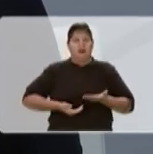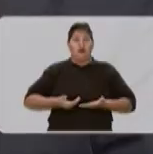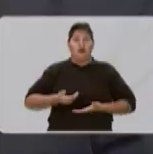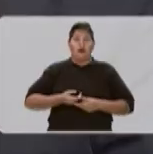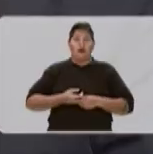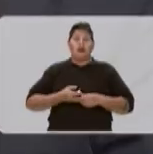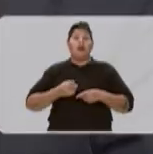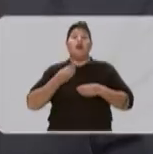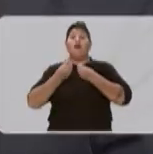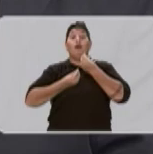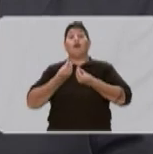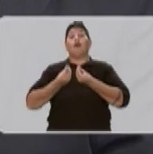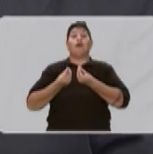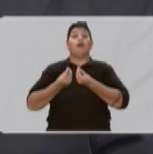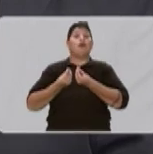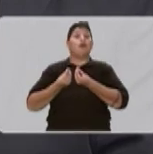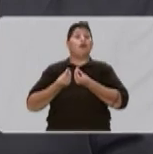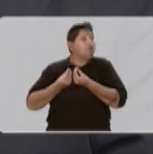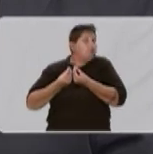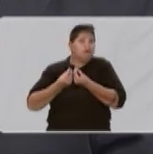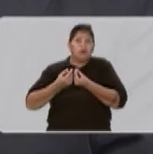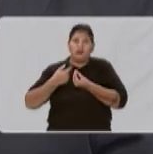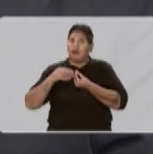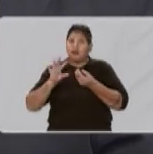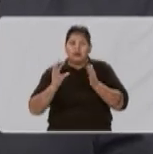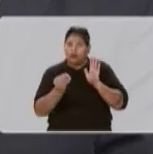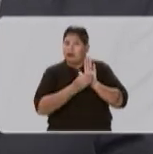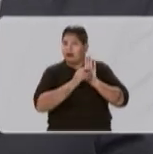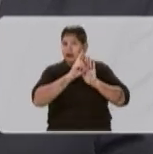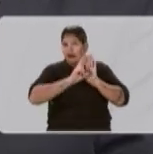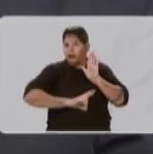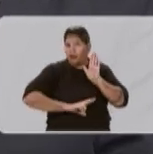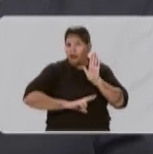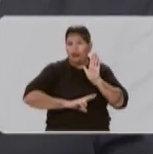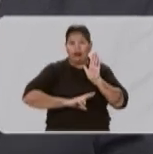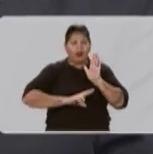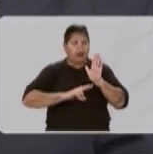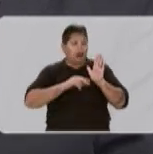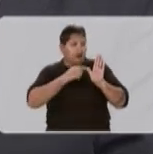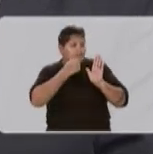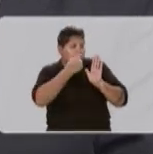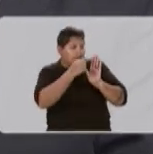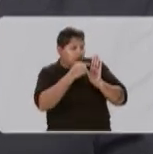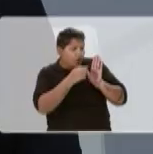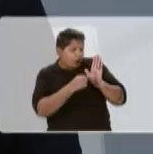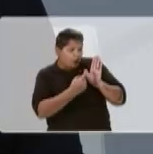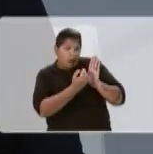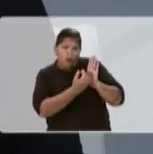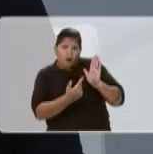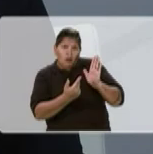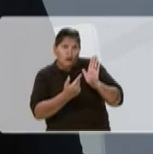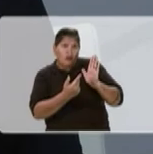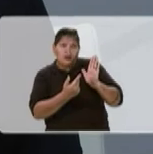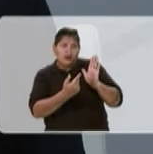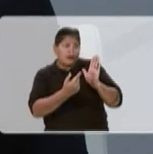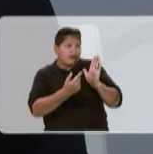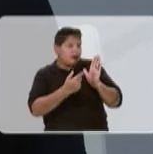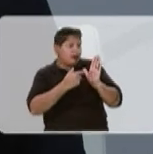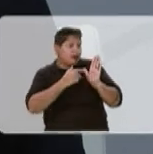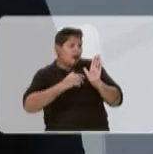trabalhador. E de que maneira? Não colocando nas exigências para a contratação